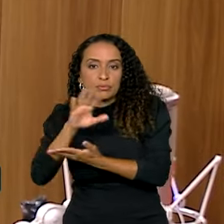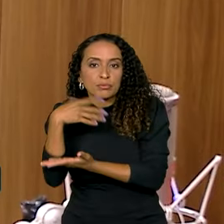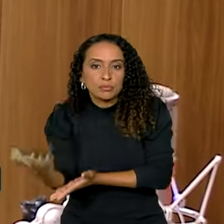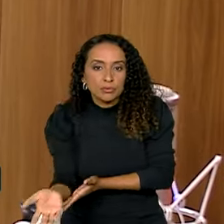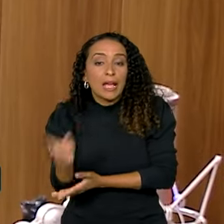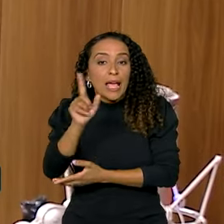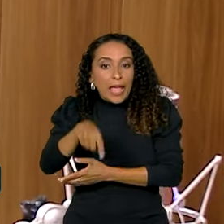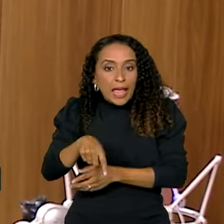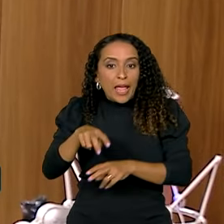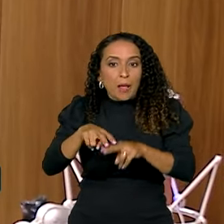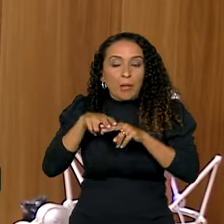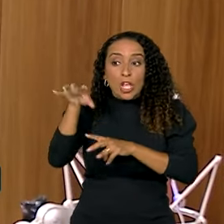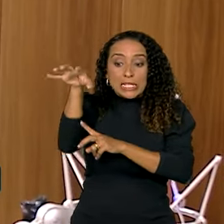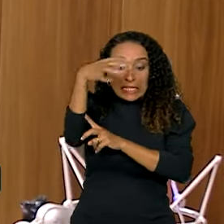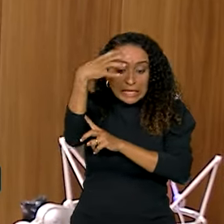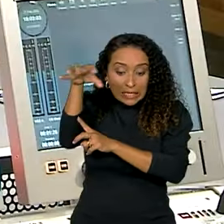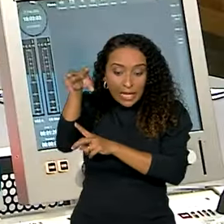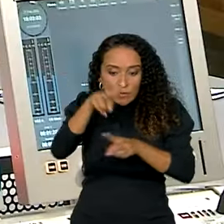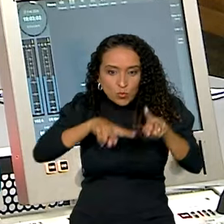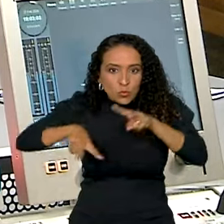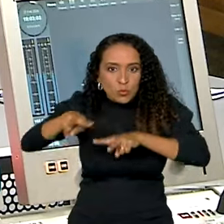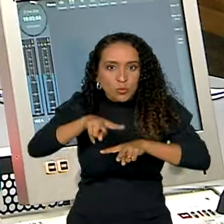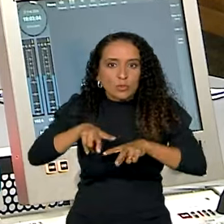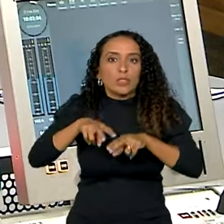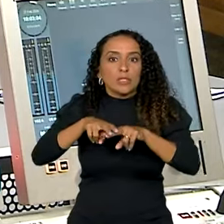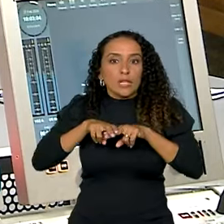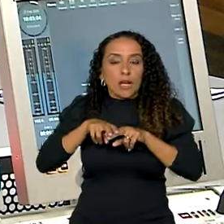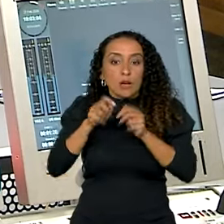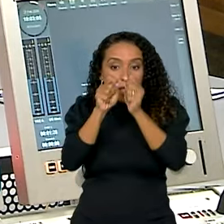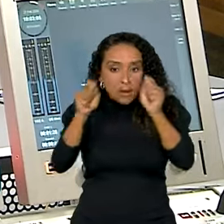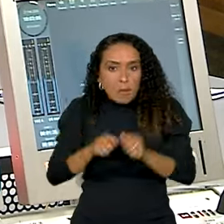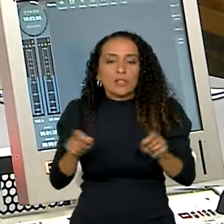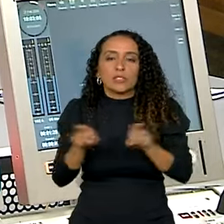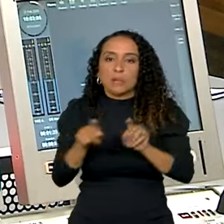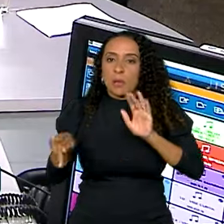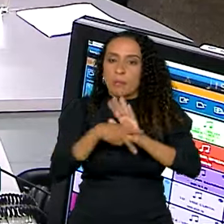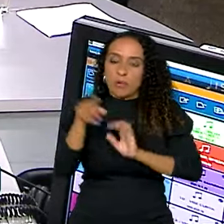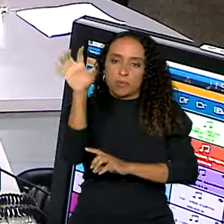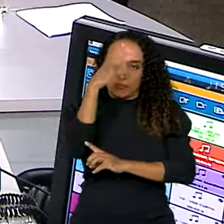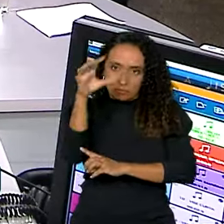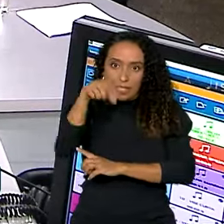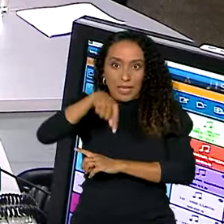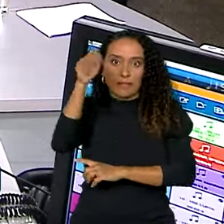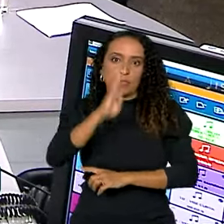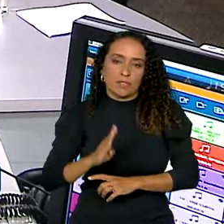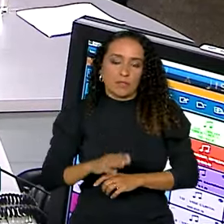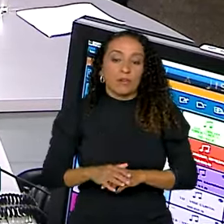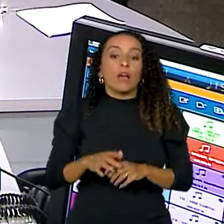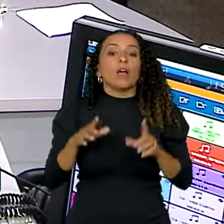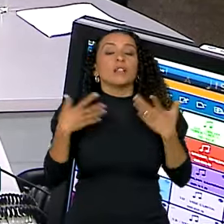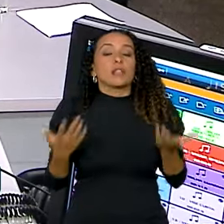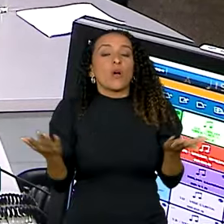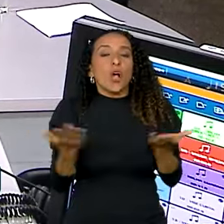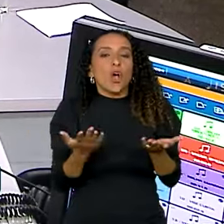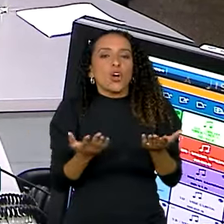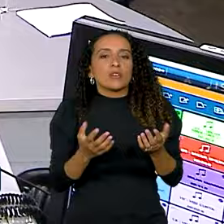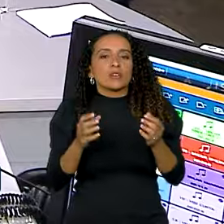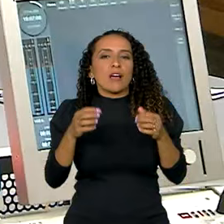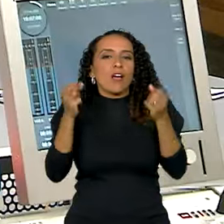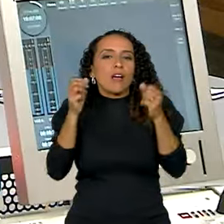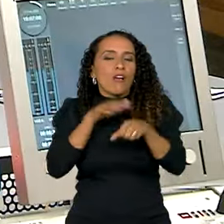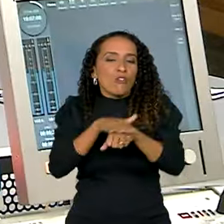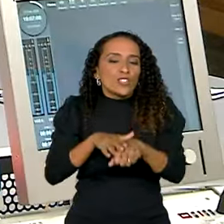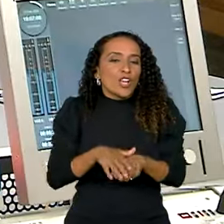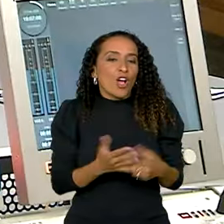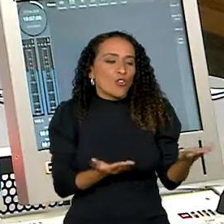feito a partir de satélites. E, nesse caso, com imagens de satélites que são brasileiros. Bom, presidente, vamos falar agora com os jovens que estão nos